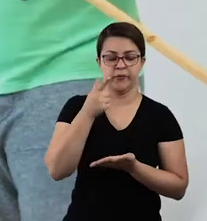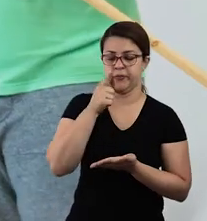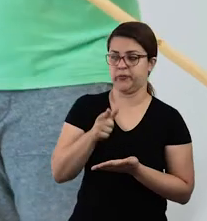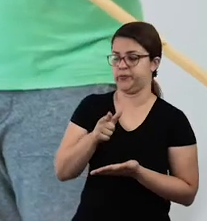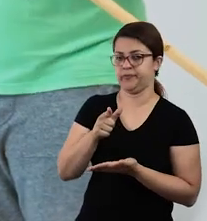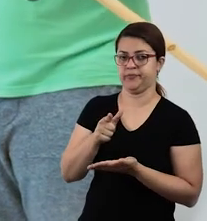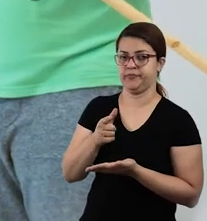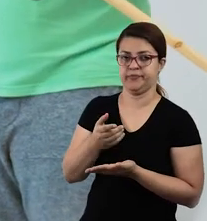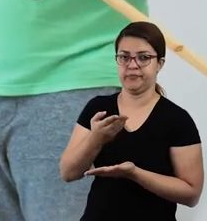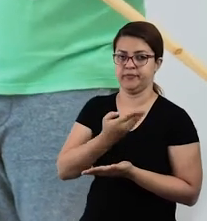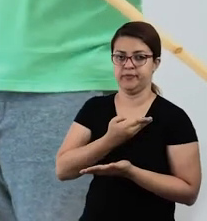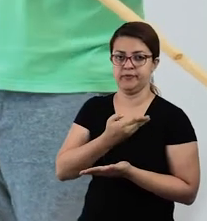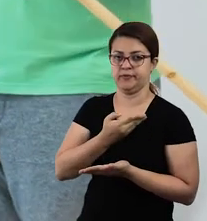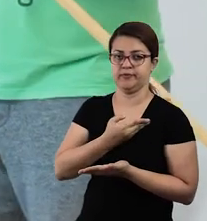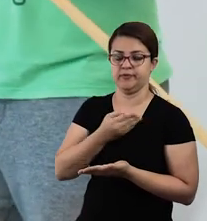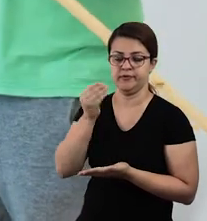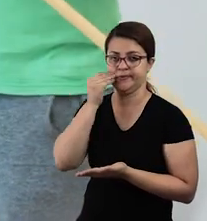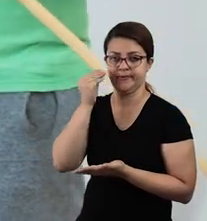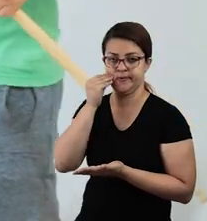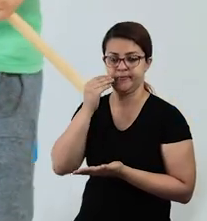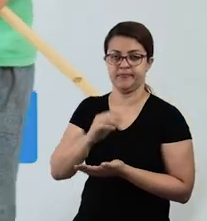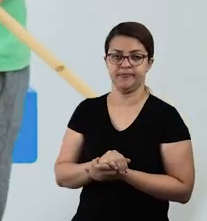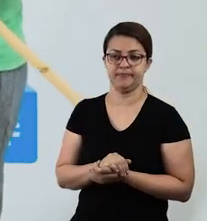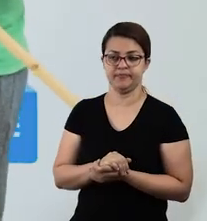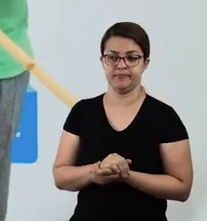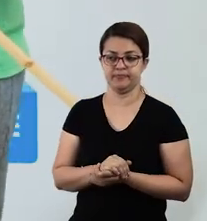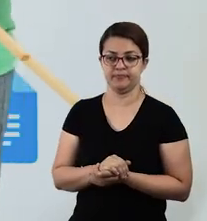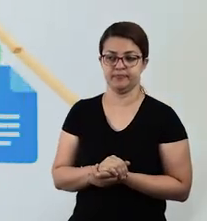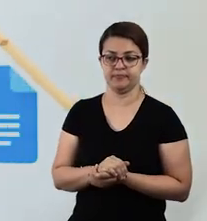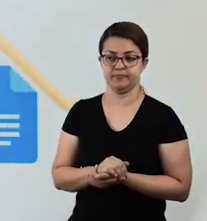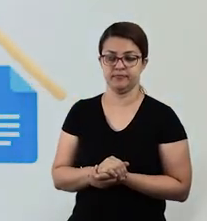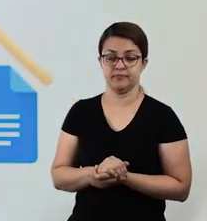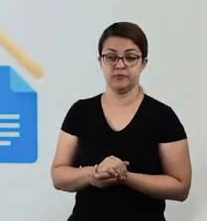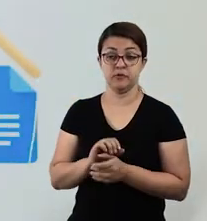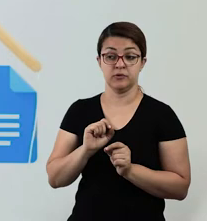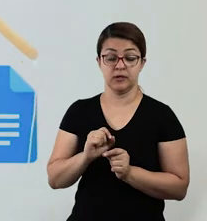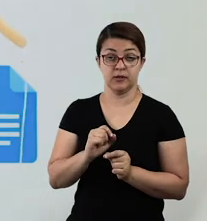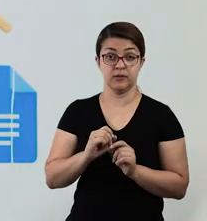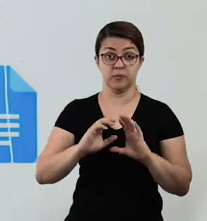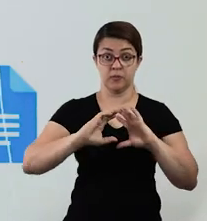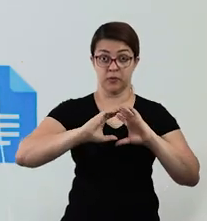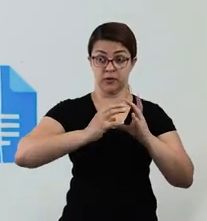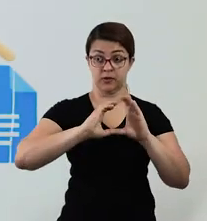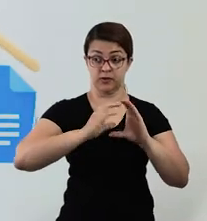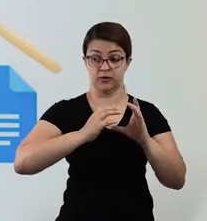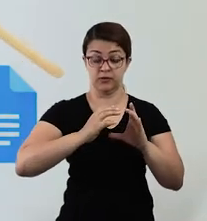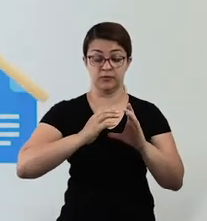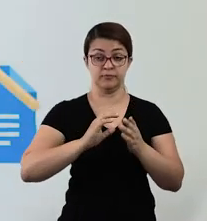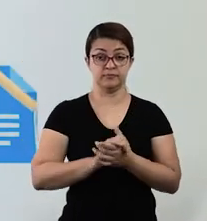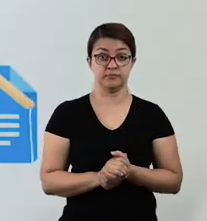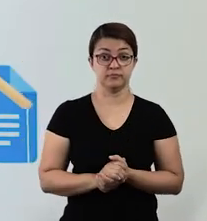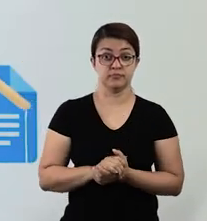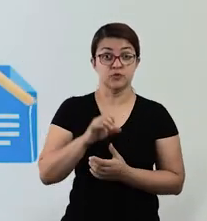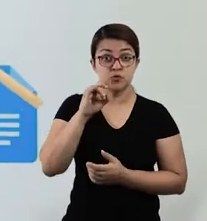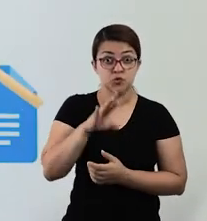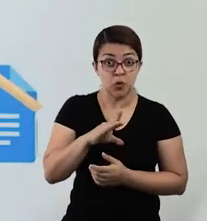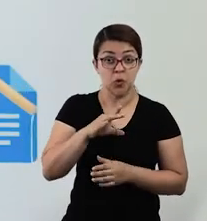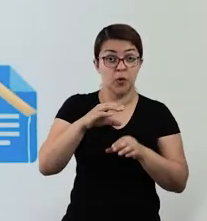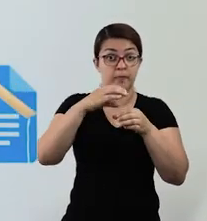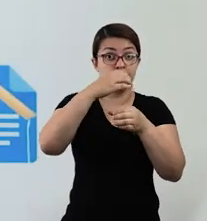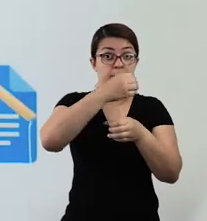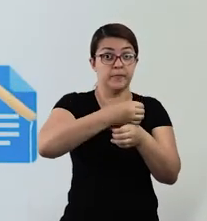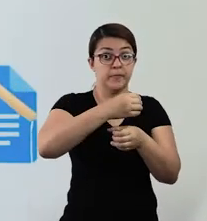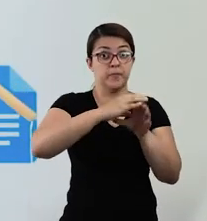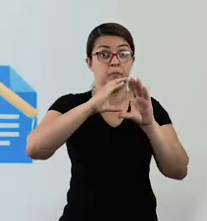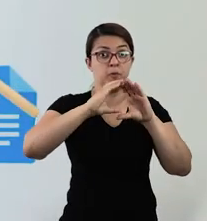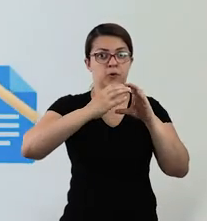pessoa jogando, eu passo a vez, tá? No caso aqui das bolinhas, eu tenho que derrubar apenas a bolinha.